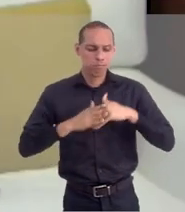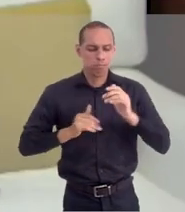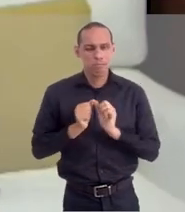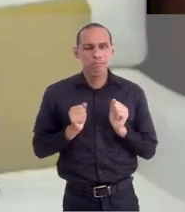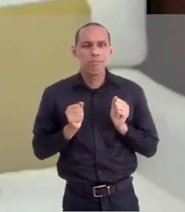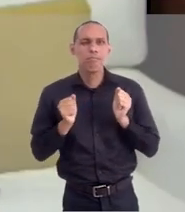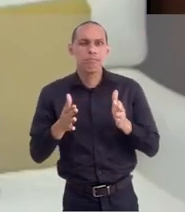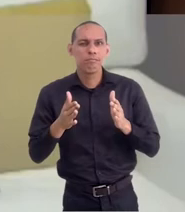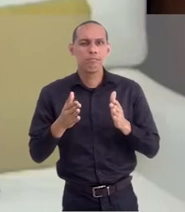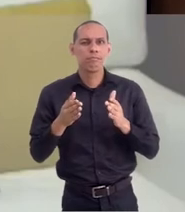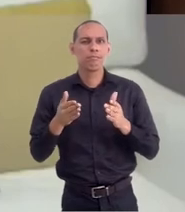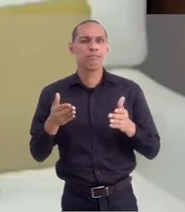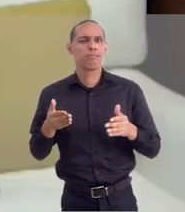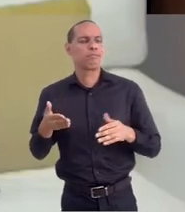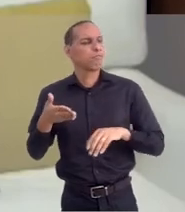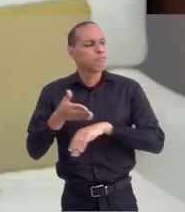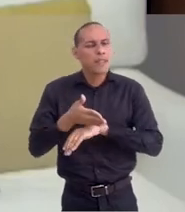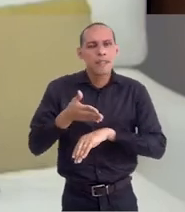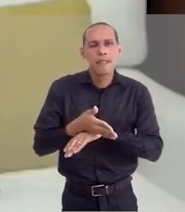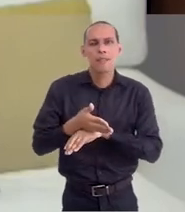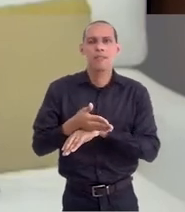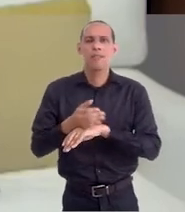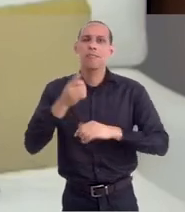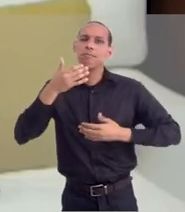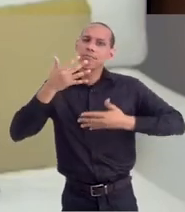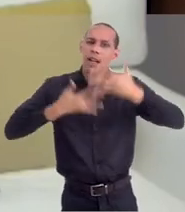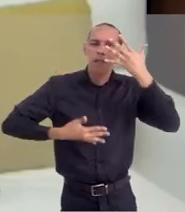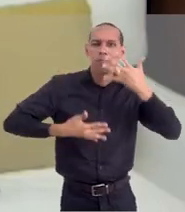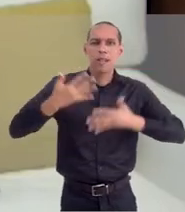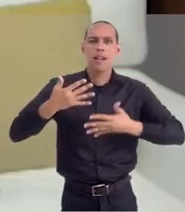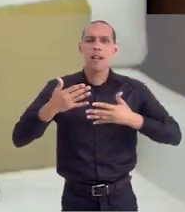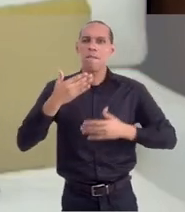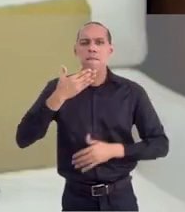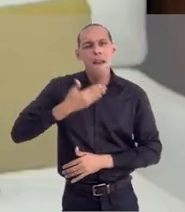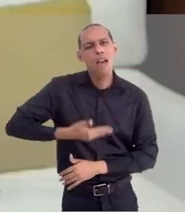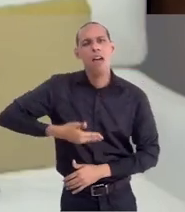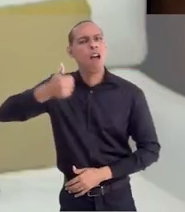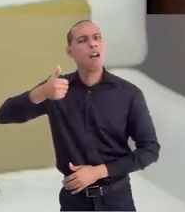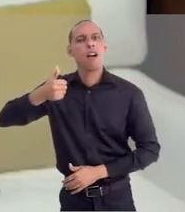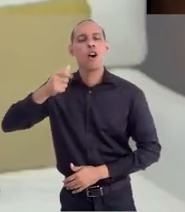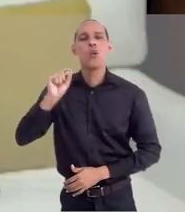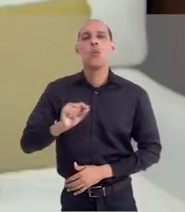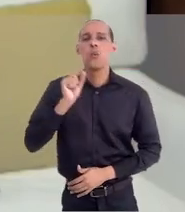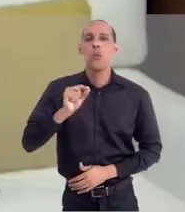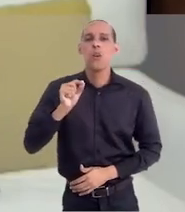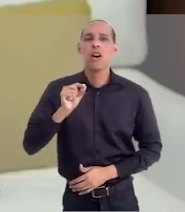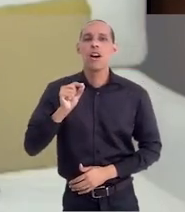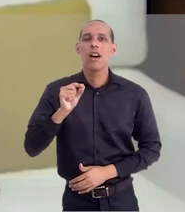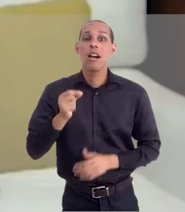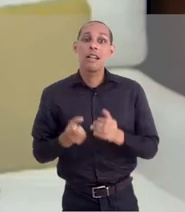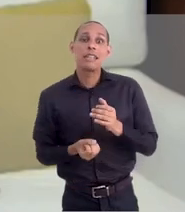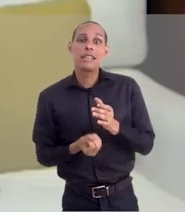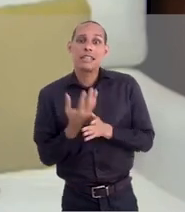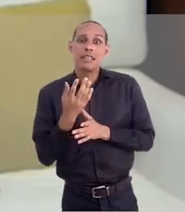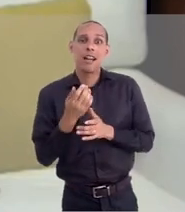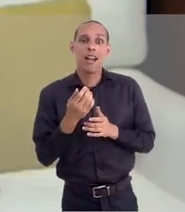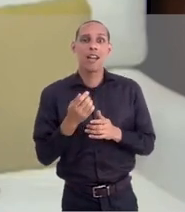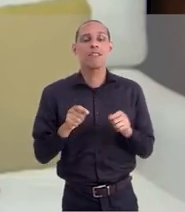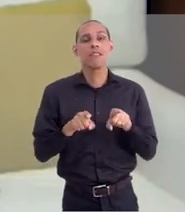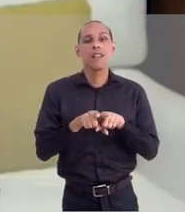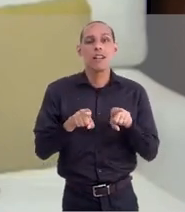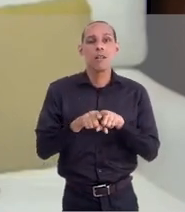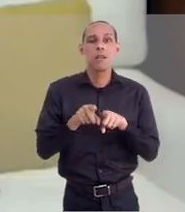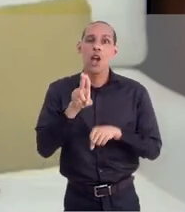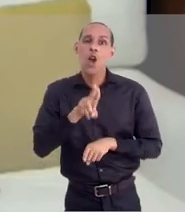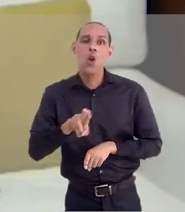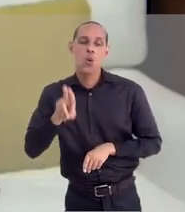mais proativo, mais participativo, mais transparente, mais eficaz no que diz respeito à